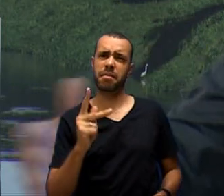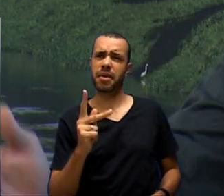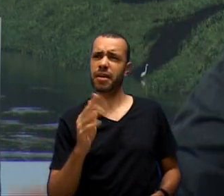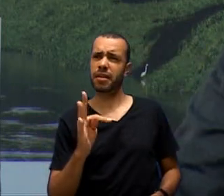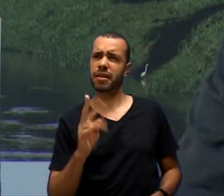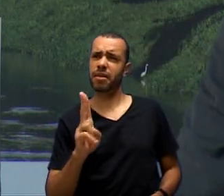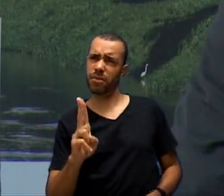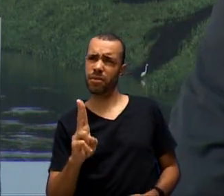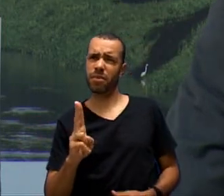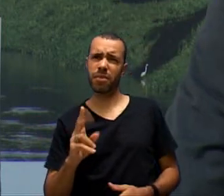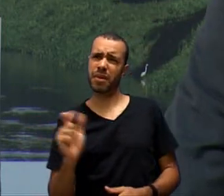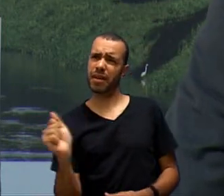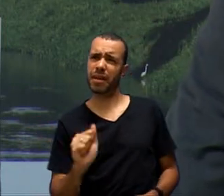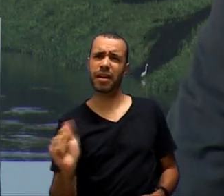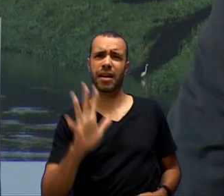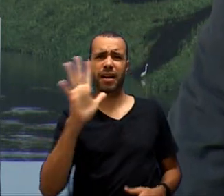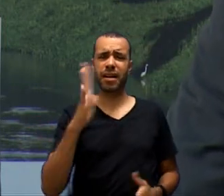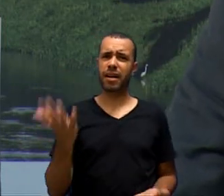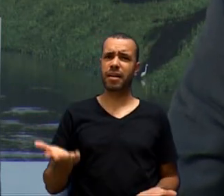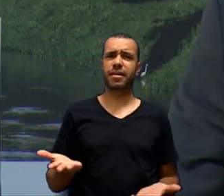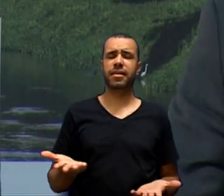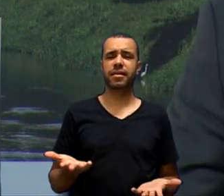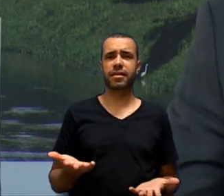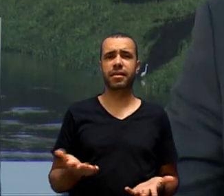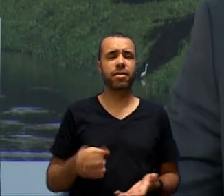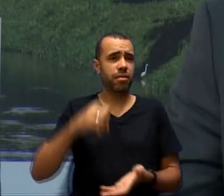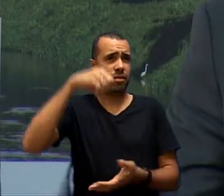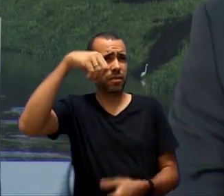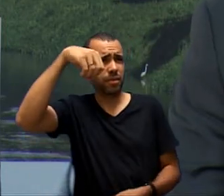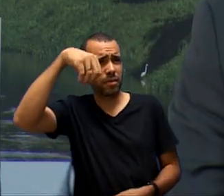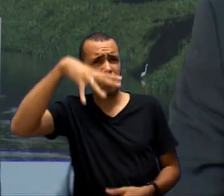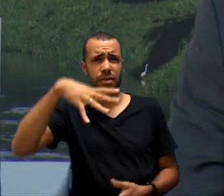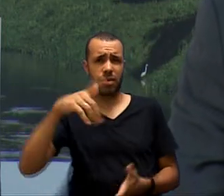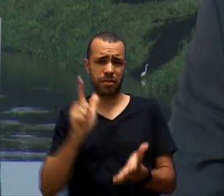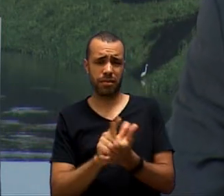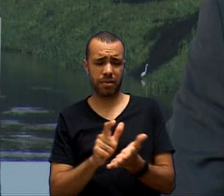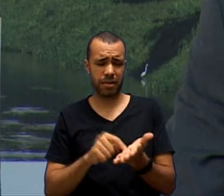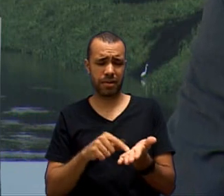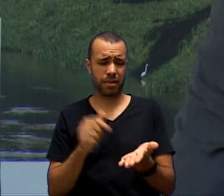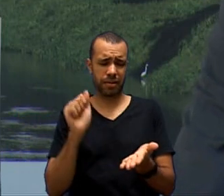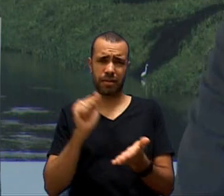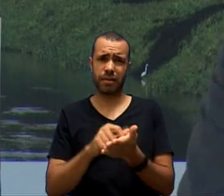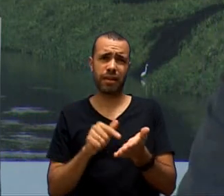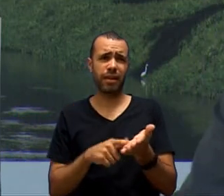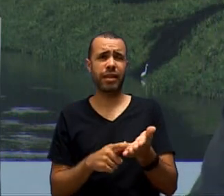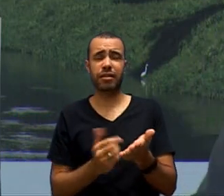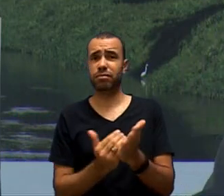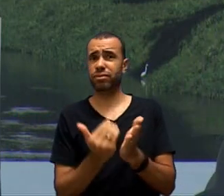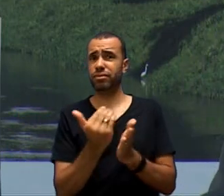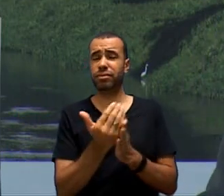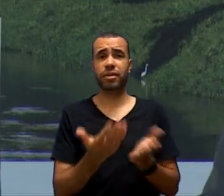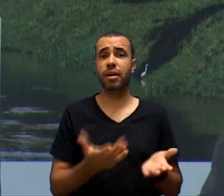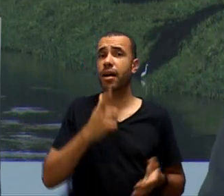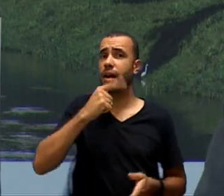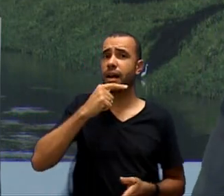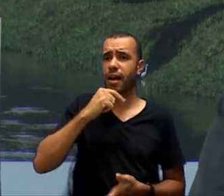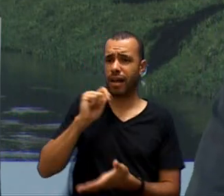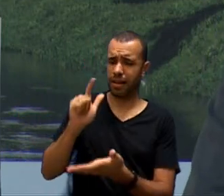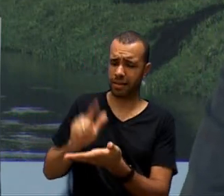chegando mais caro? Ou a conta de luz que aumentou? Ou a conta de água que não é mais a